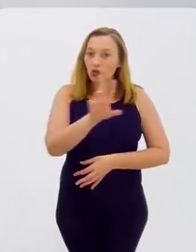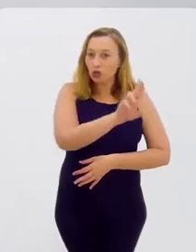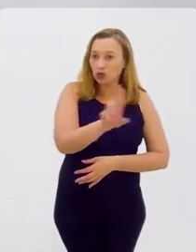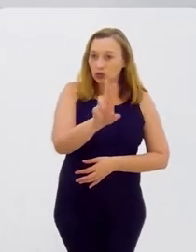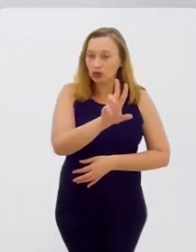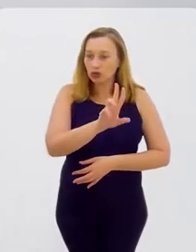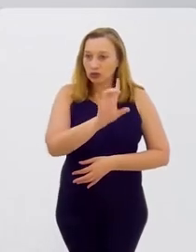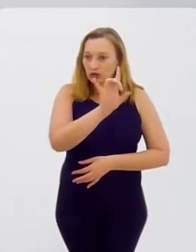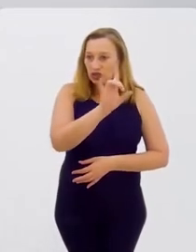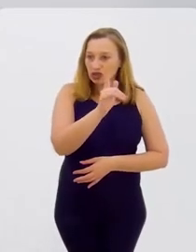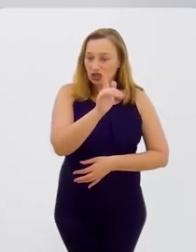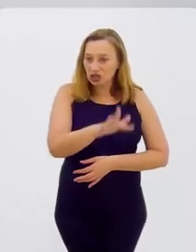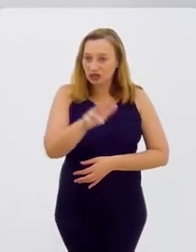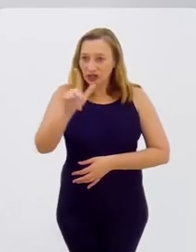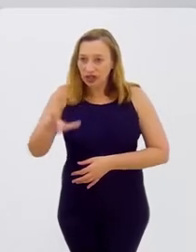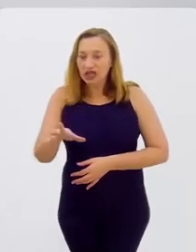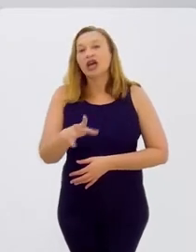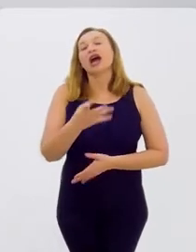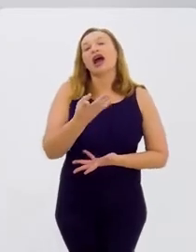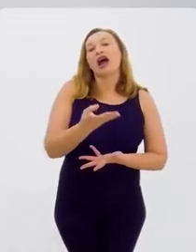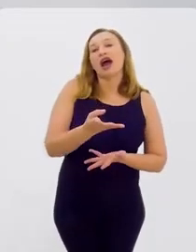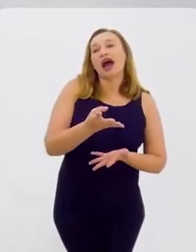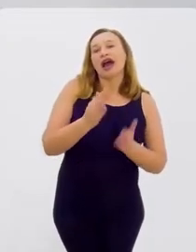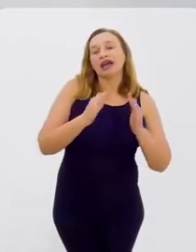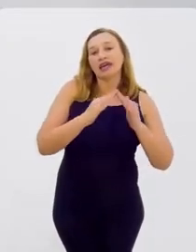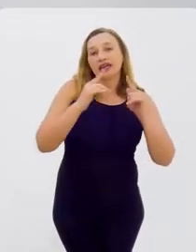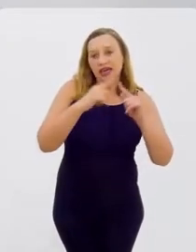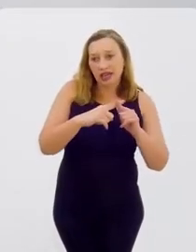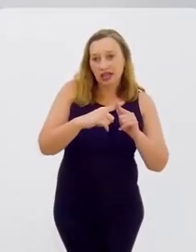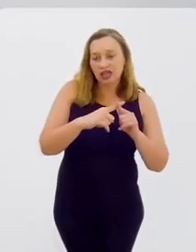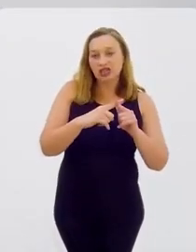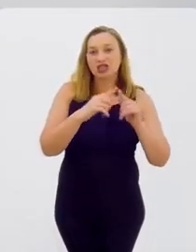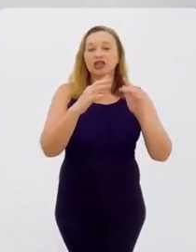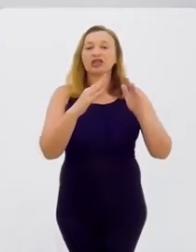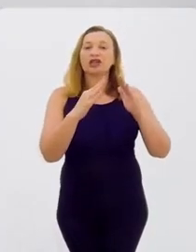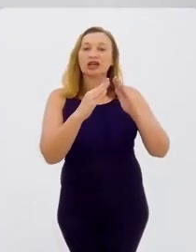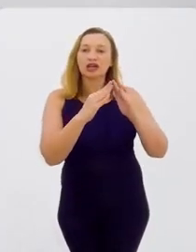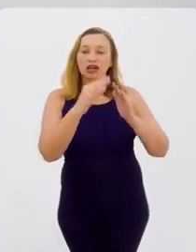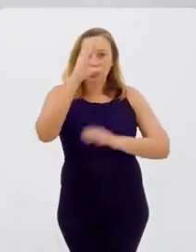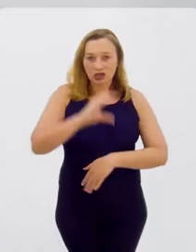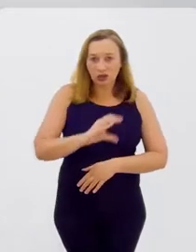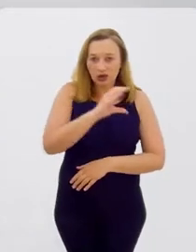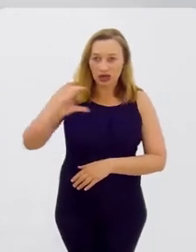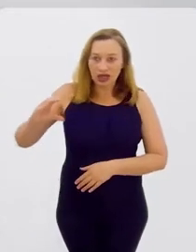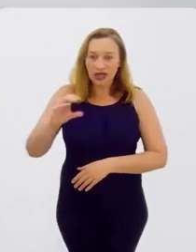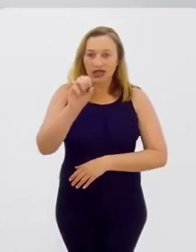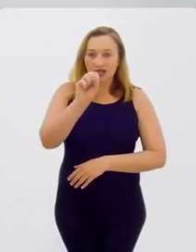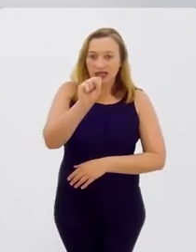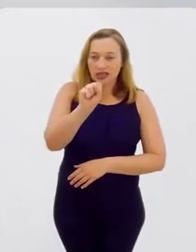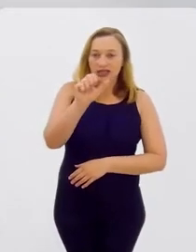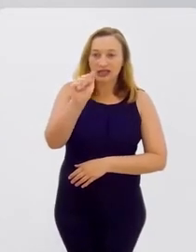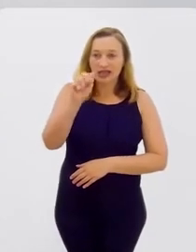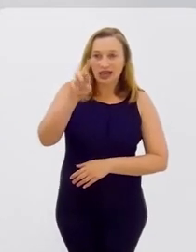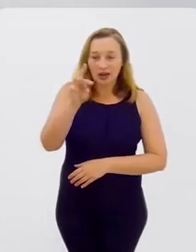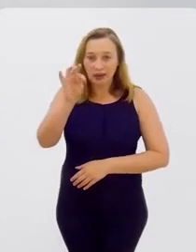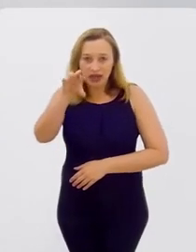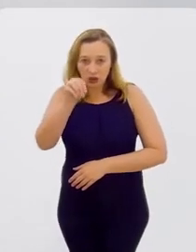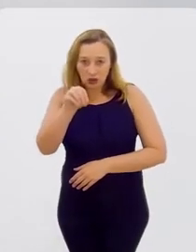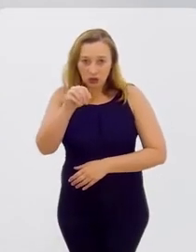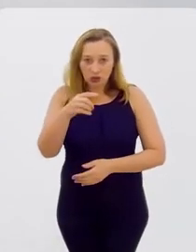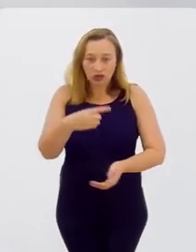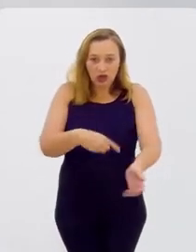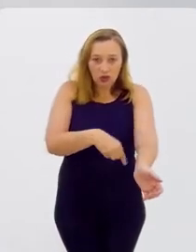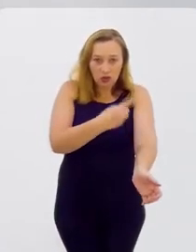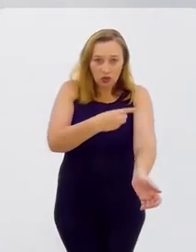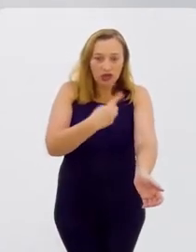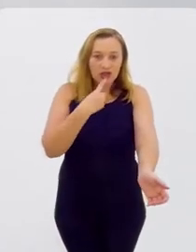nomes. Na Igreja Católica vocês conhecem como sacramento. Aqui são as ordenanças. Então nós vamos conhecer as